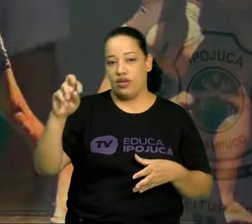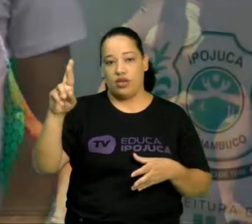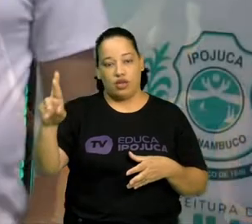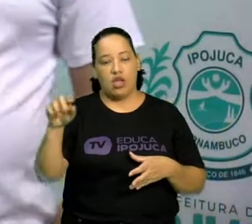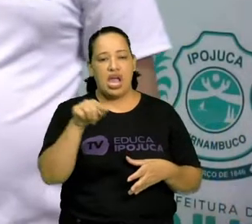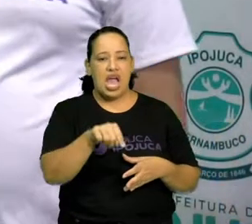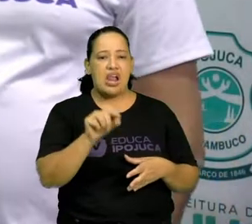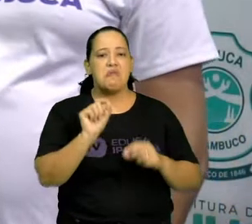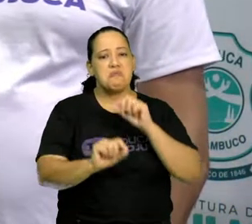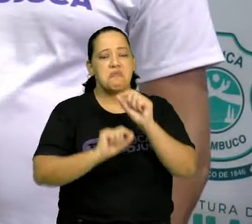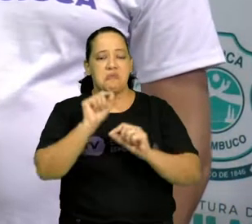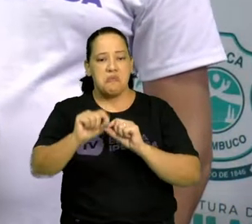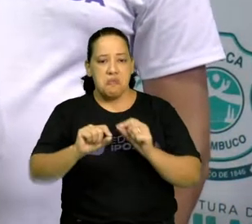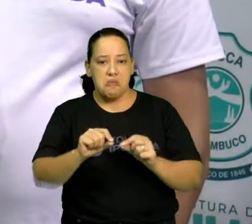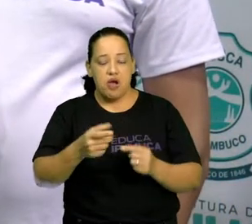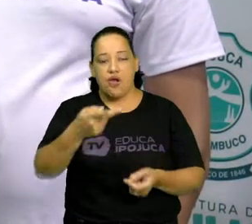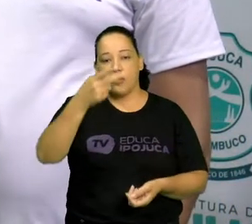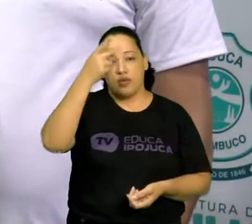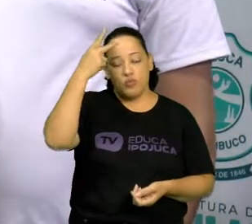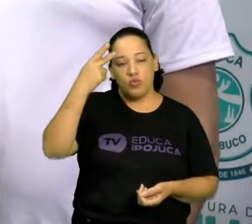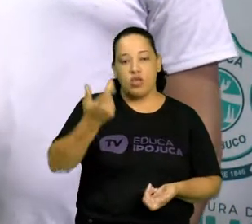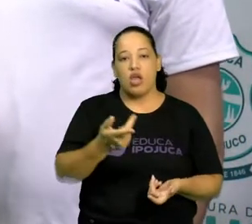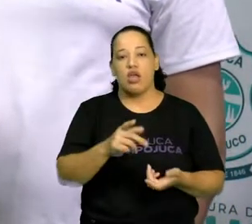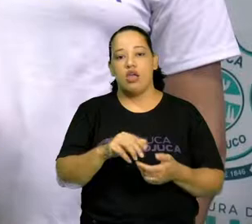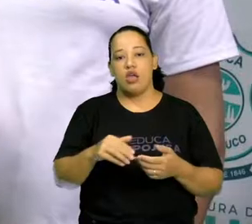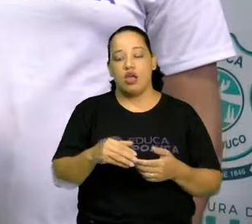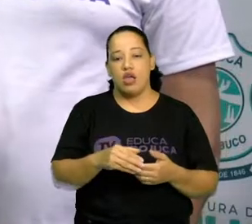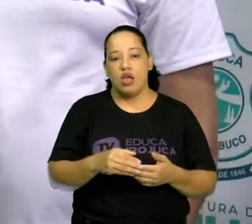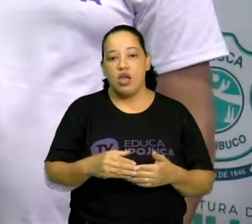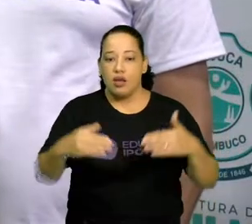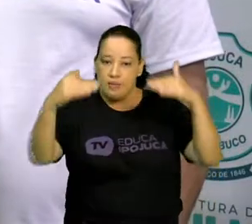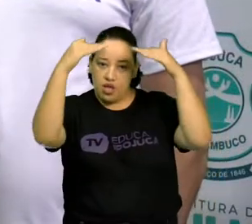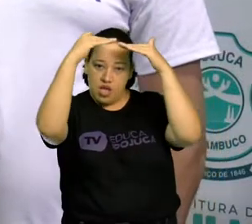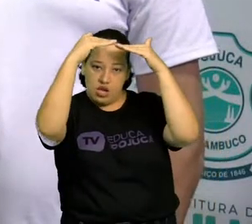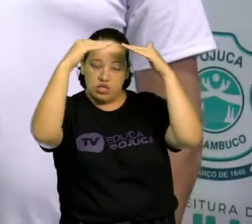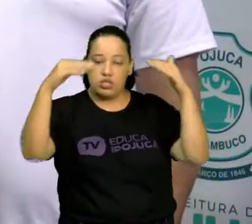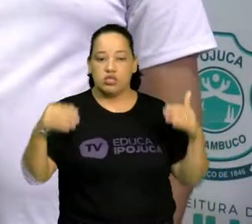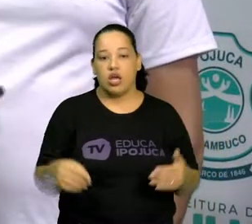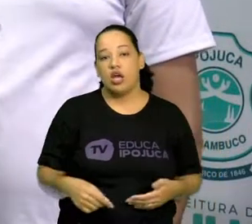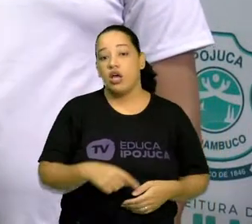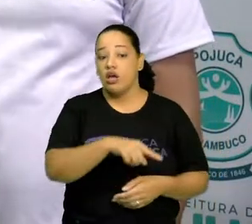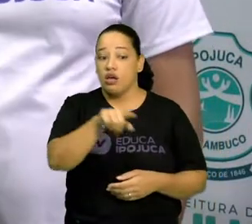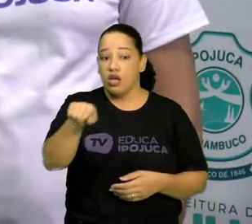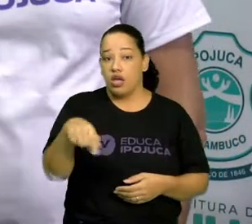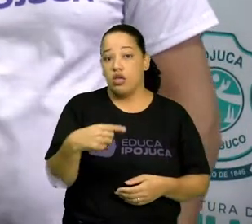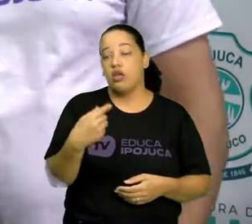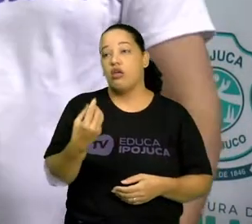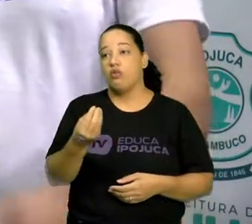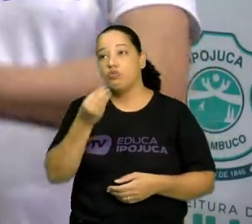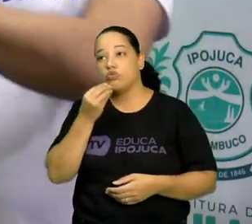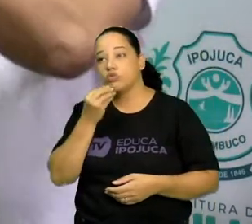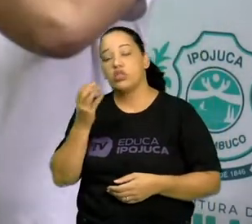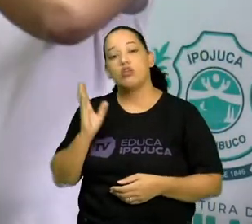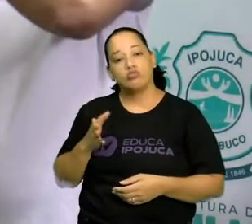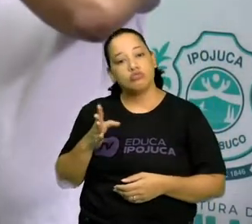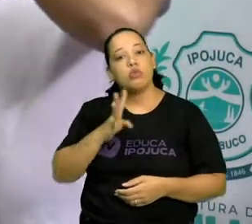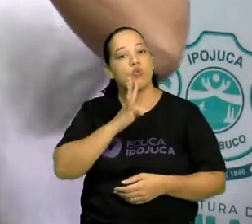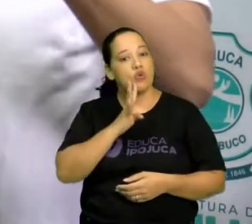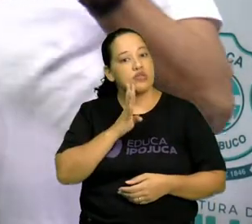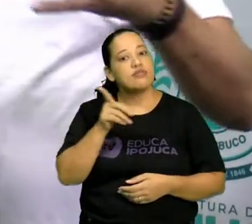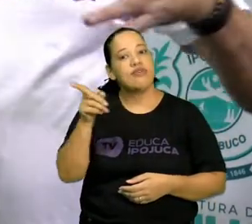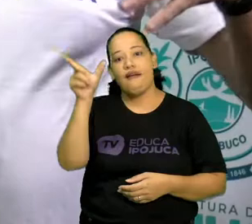uma bailarina carioca. É, eu vi alguns espetáculos dela, tive a oportunidade de conhecê-la. Ela é uma figura